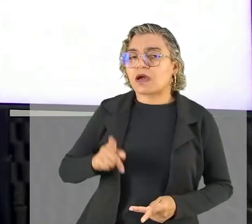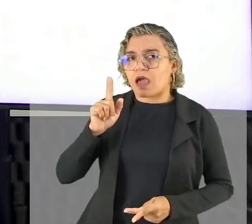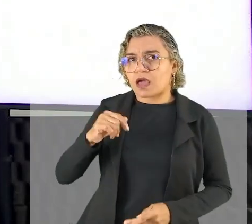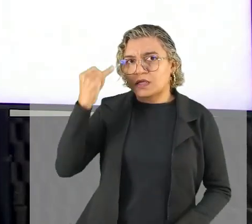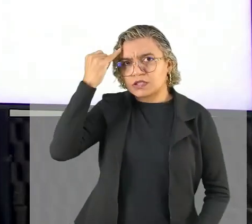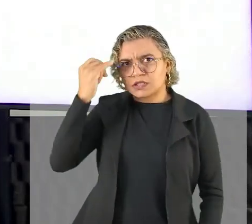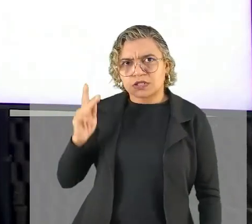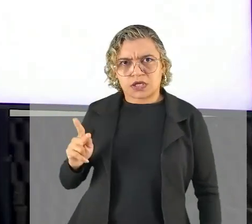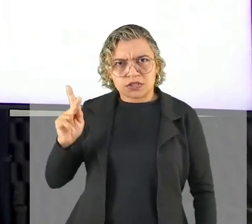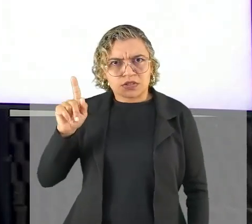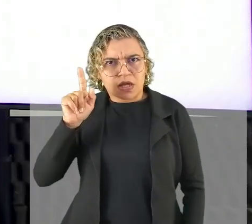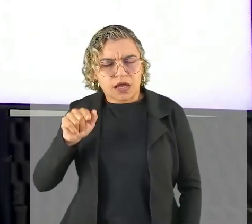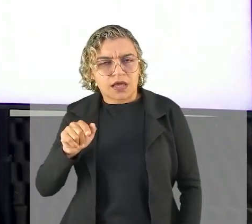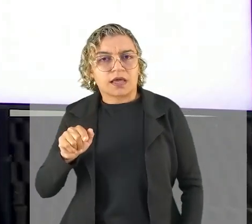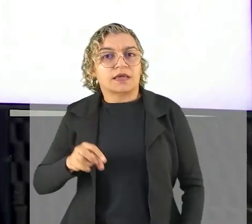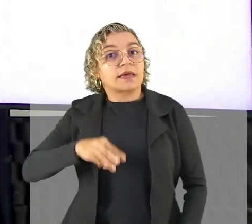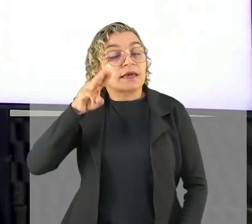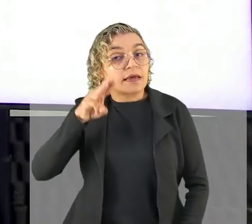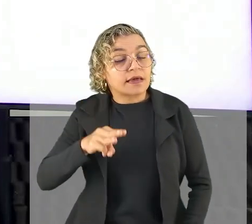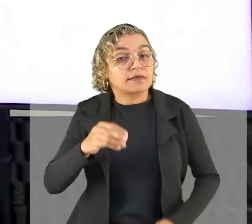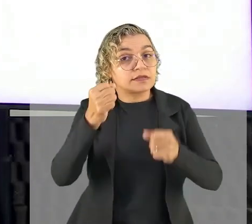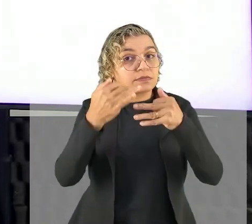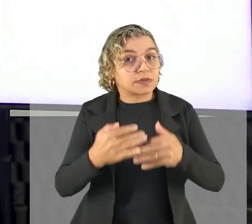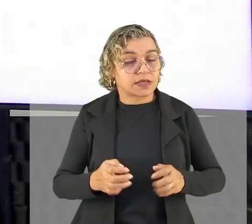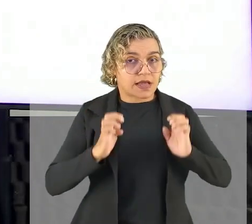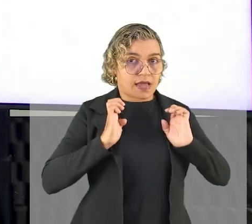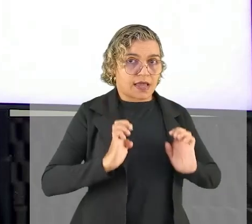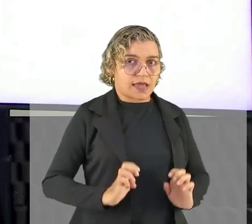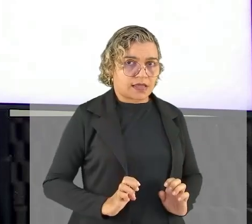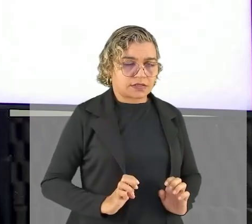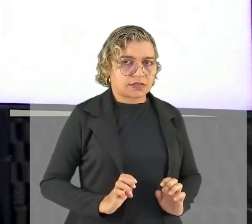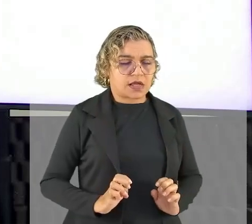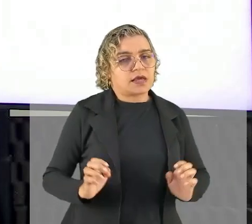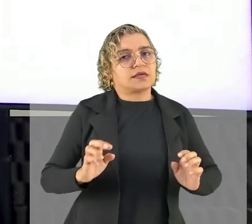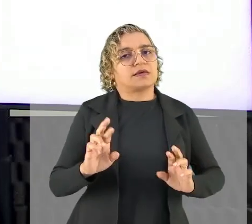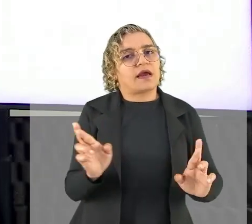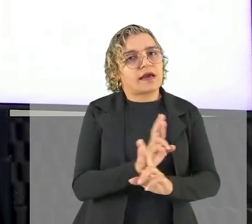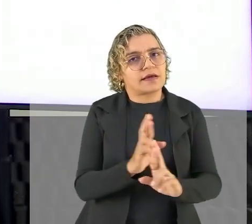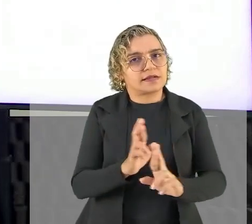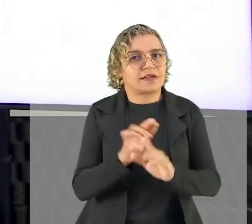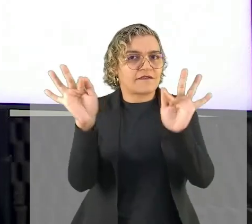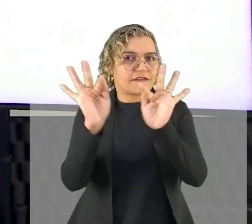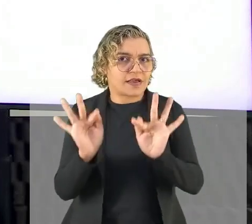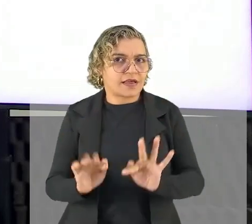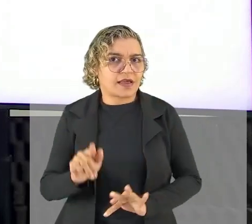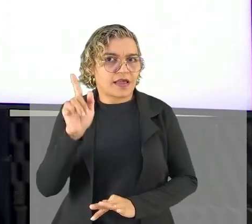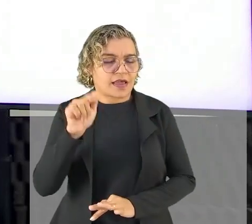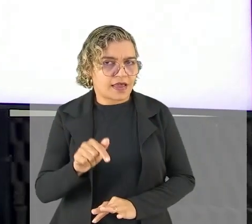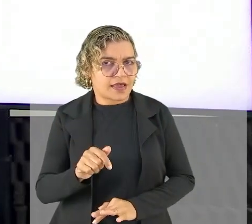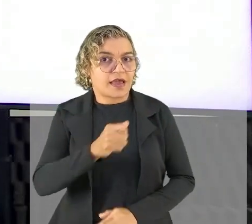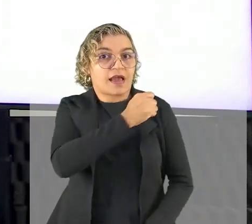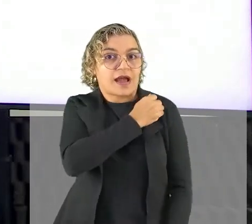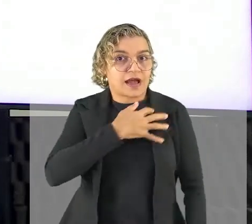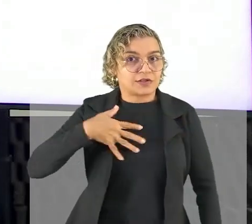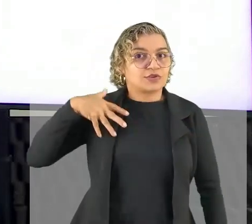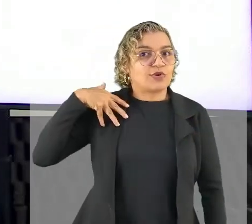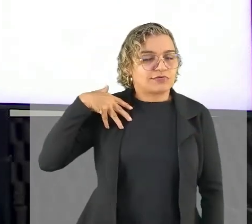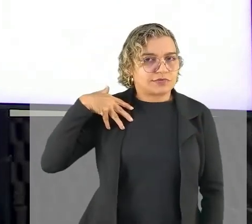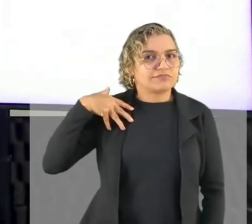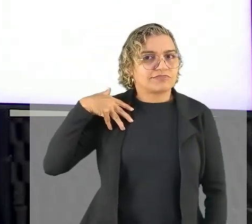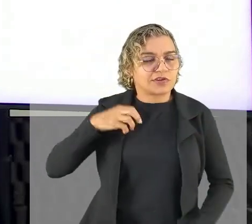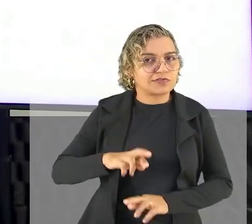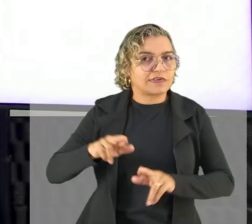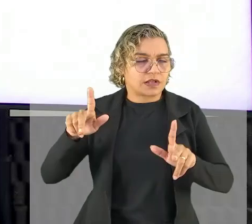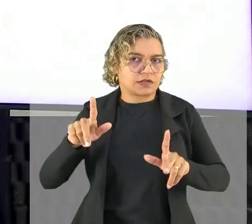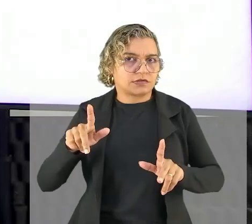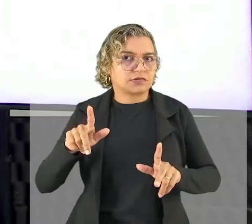Kant, né? Quem fala sobre ética está relacionada à felicidade é o Aristóteles. Embora seja também de